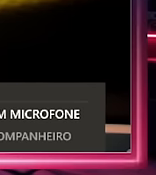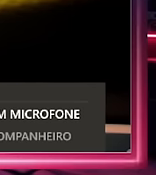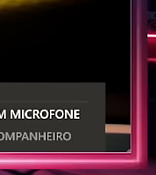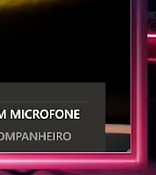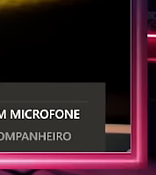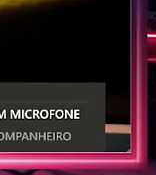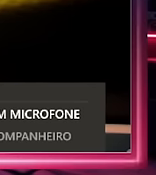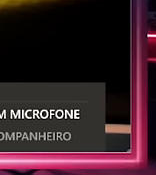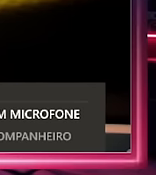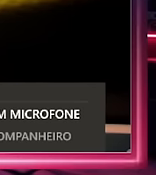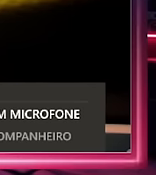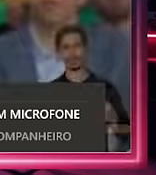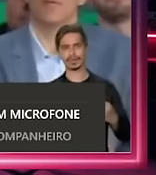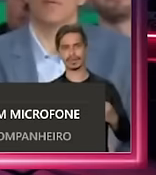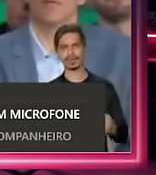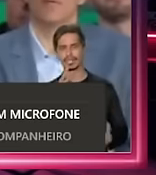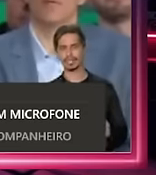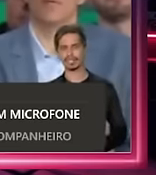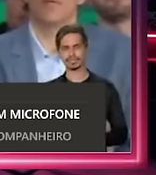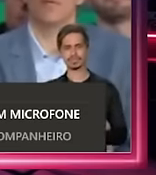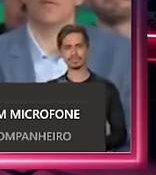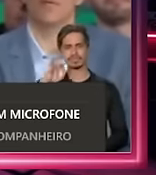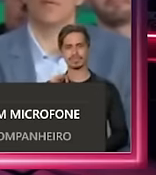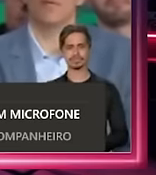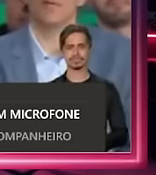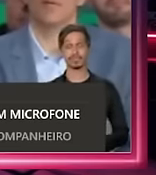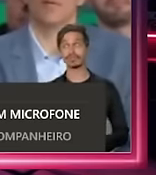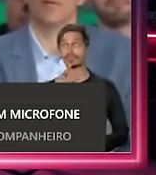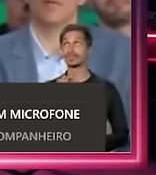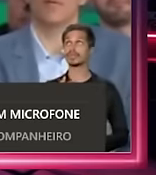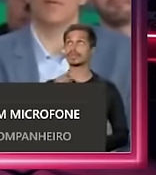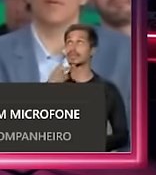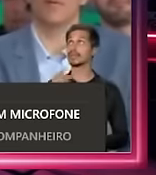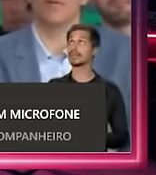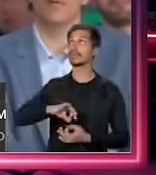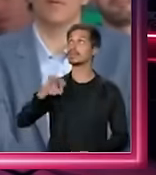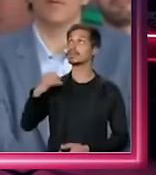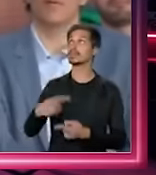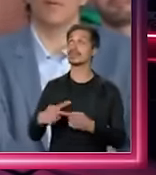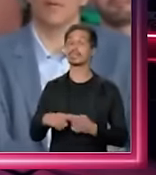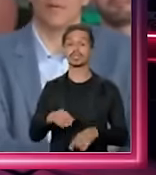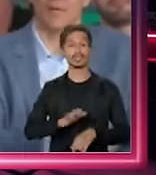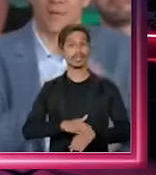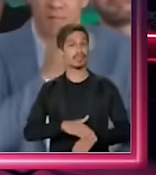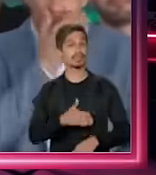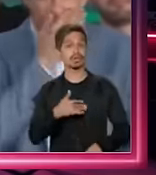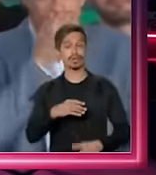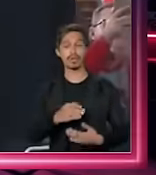entre o governo e o mercado. Ah, que bom que eu falo demais, porque todo o tempo que eu não falava.